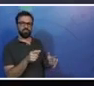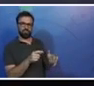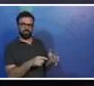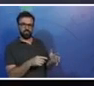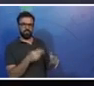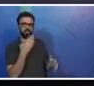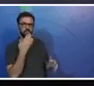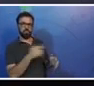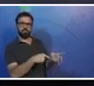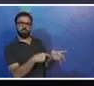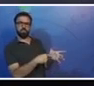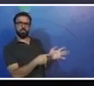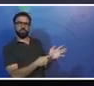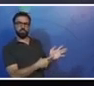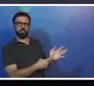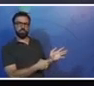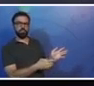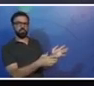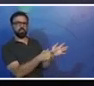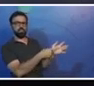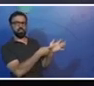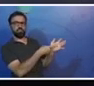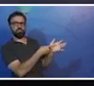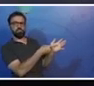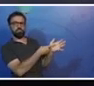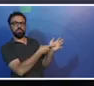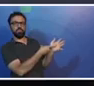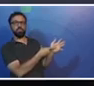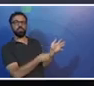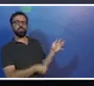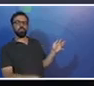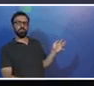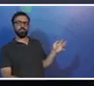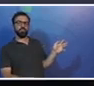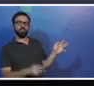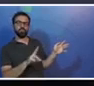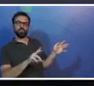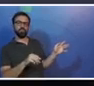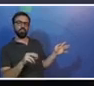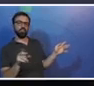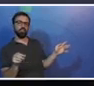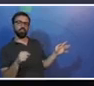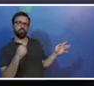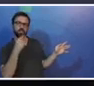petição. Estampado logo na primeira linha da petição, lia-se: